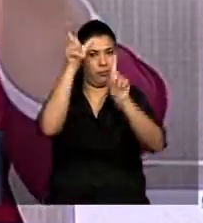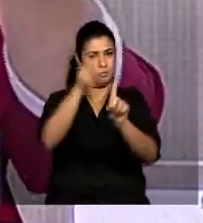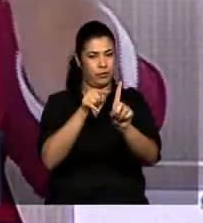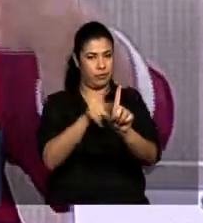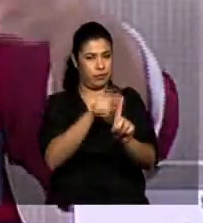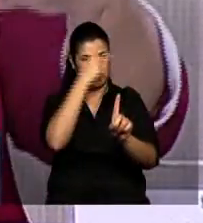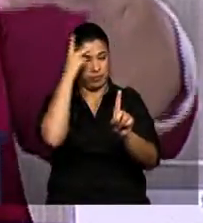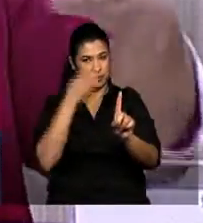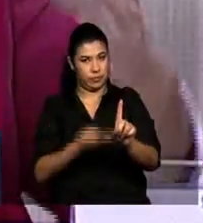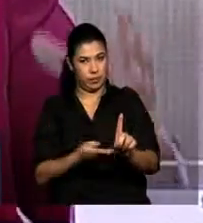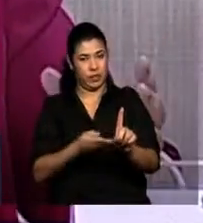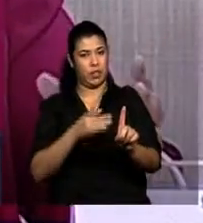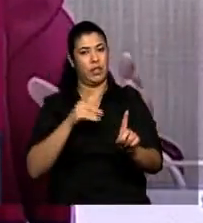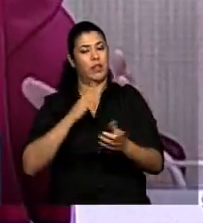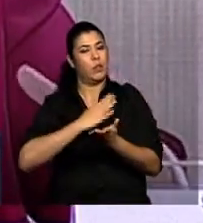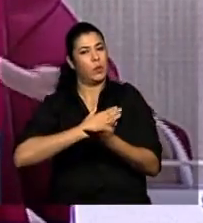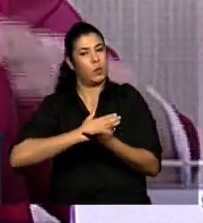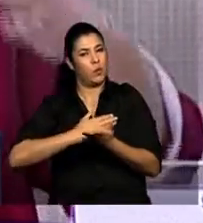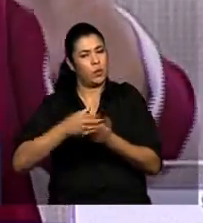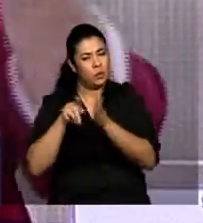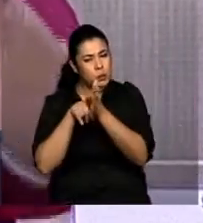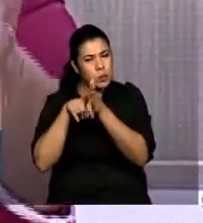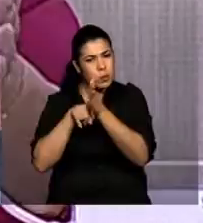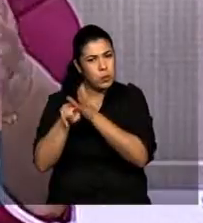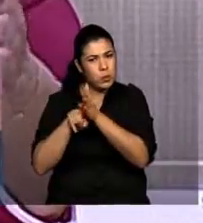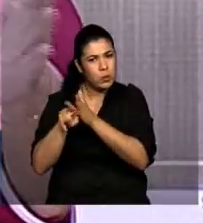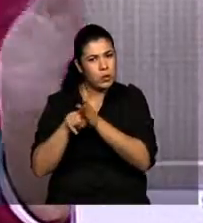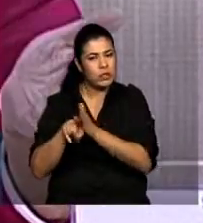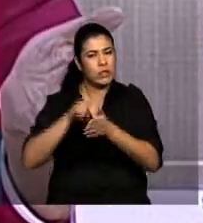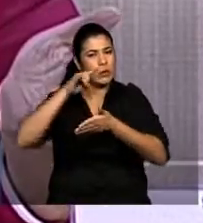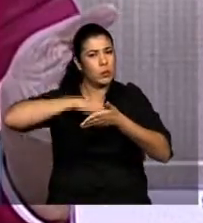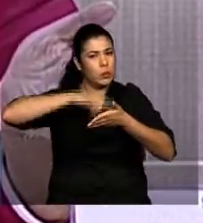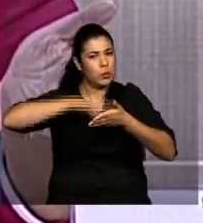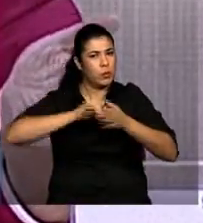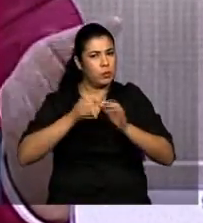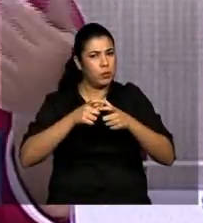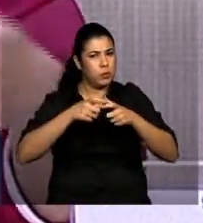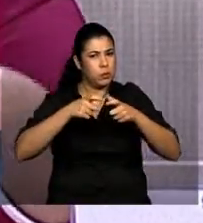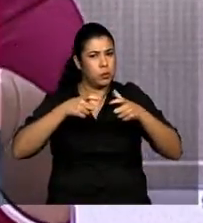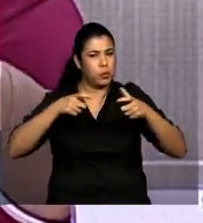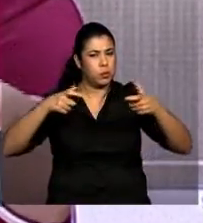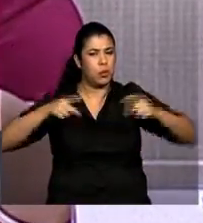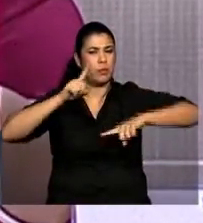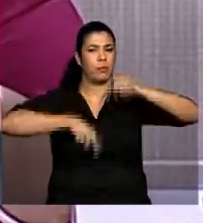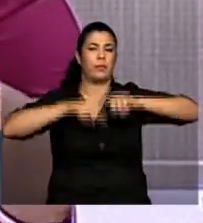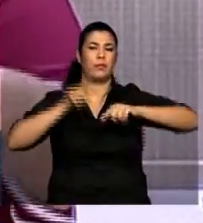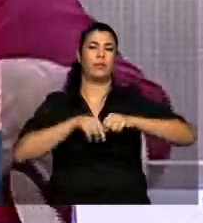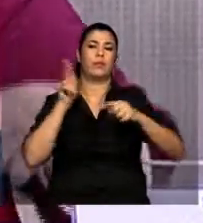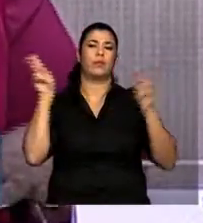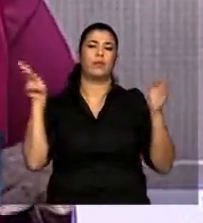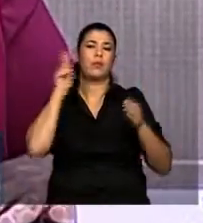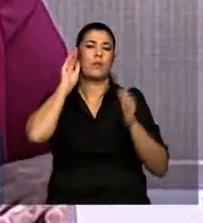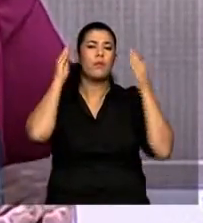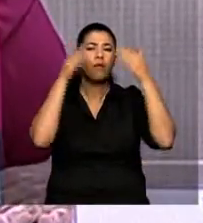humanos, que nós fomos construindo e ampliando as políticas que hoje se